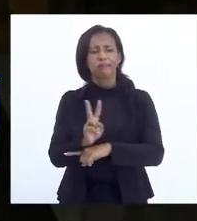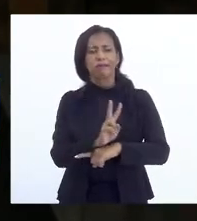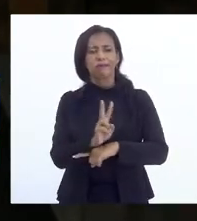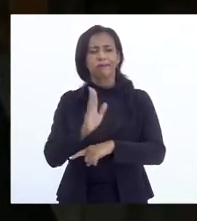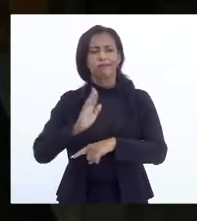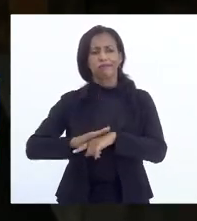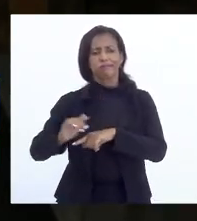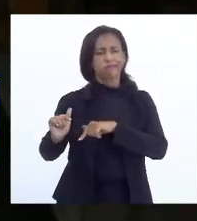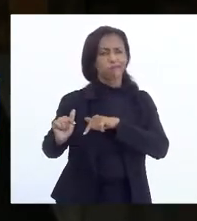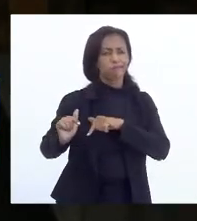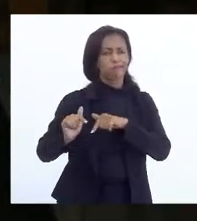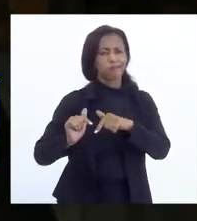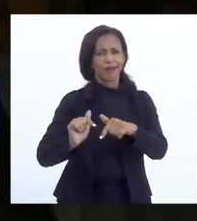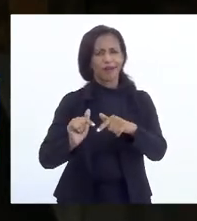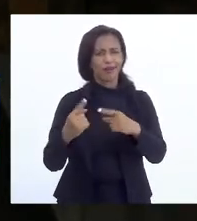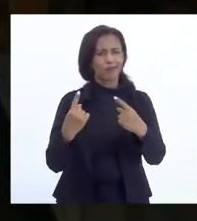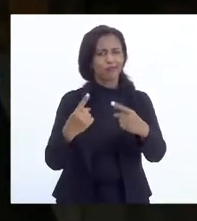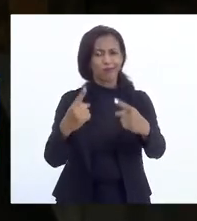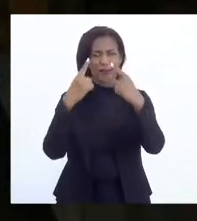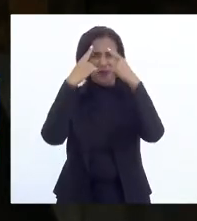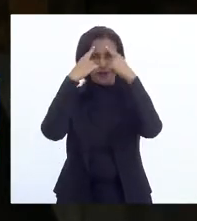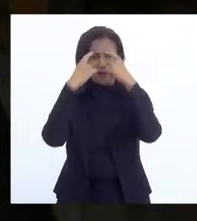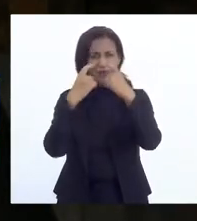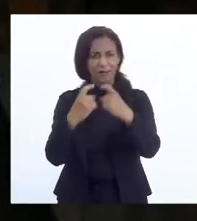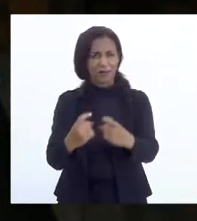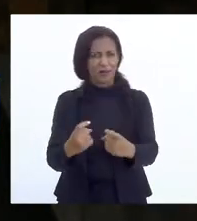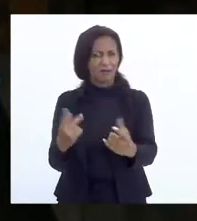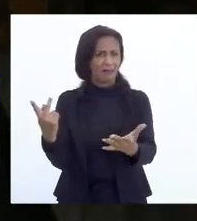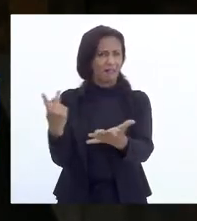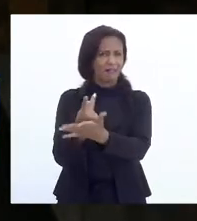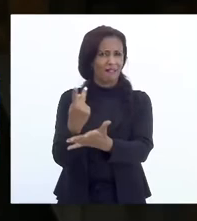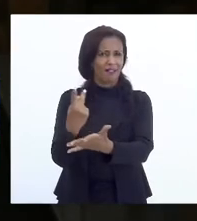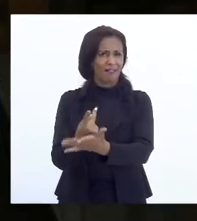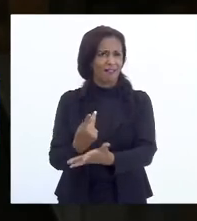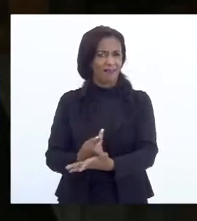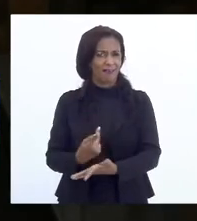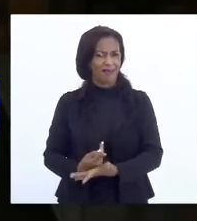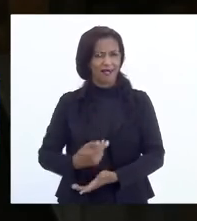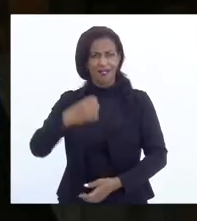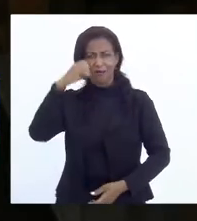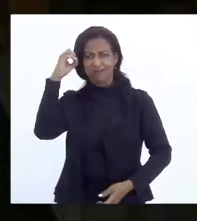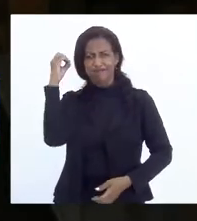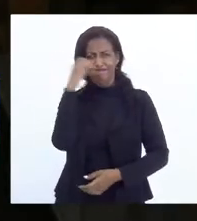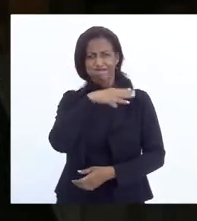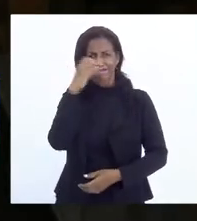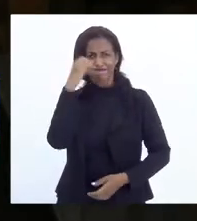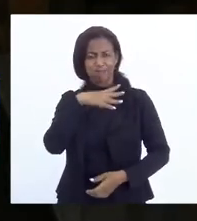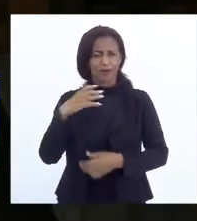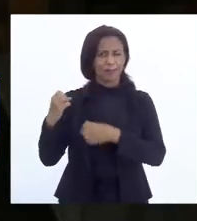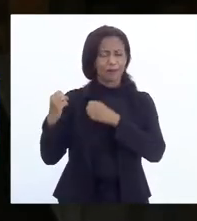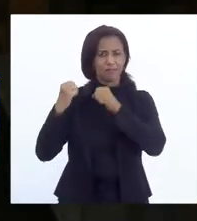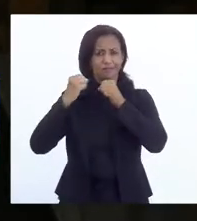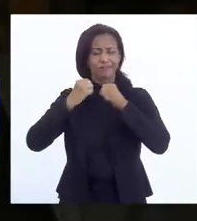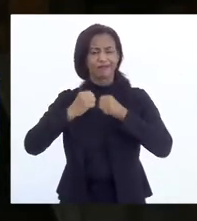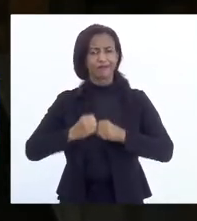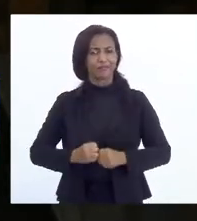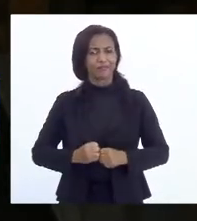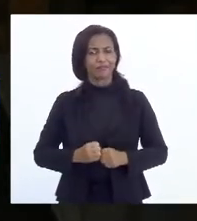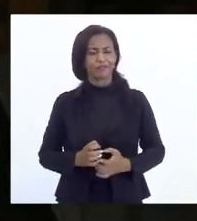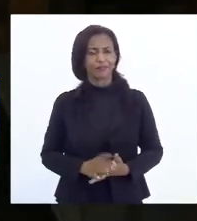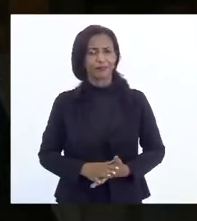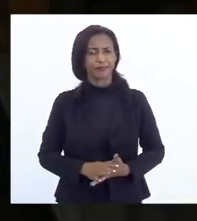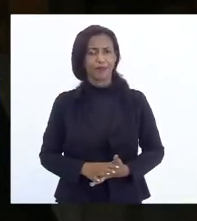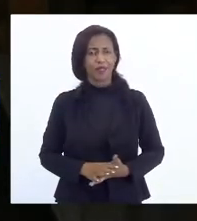atuou de forma violenta, inapropriada, abusando da sua autoridade